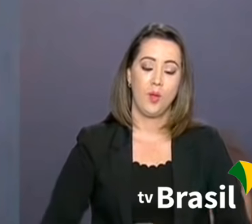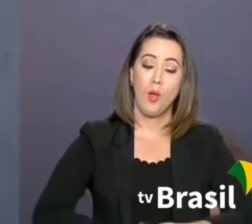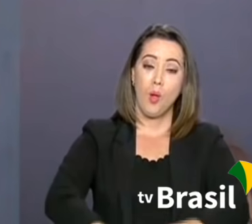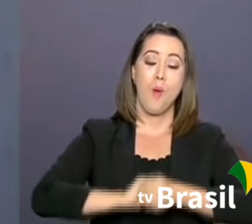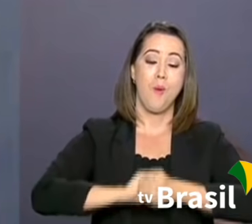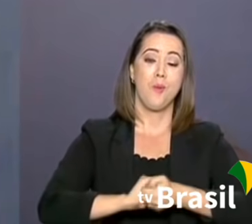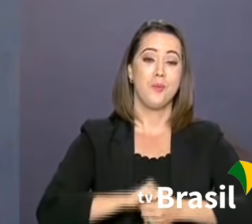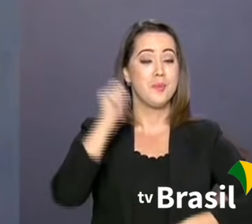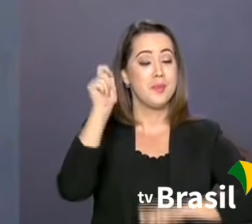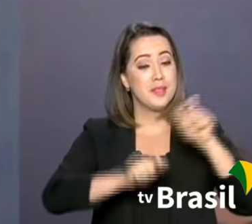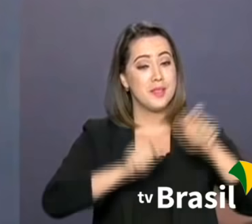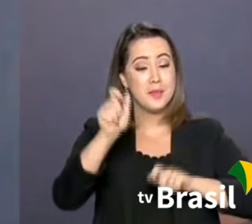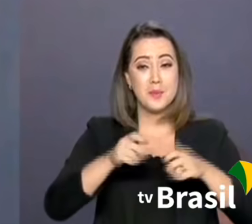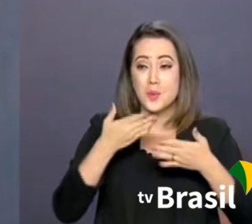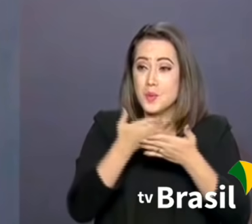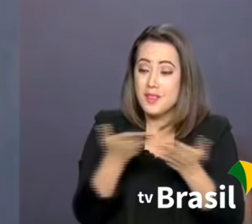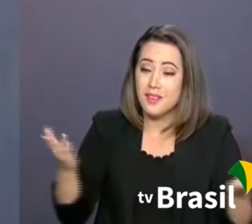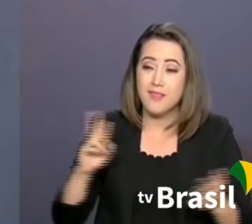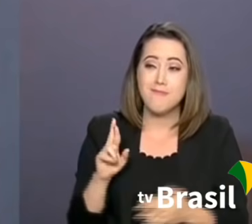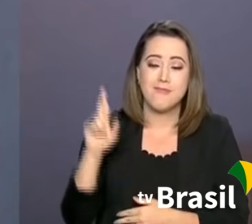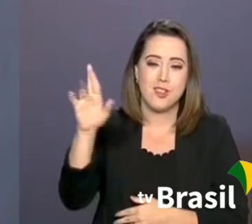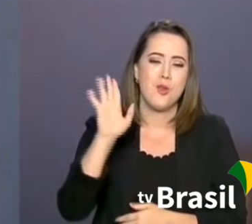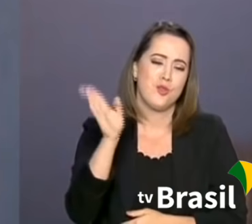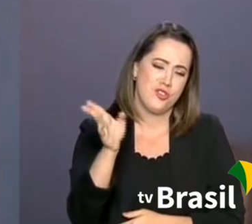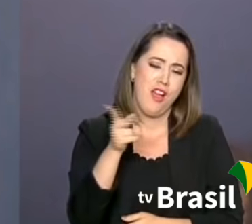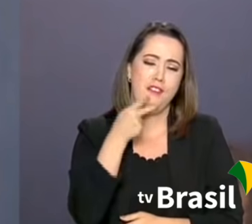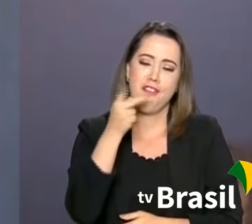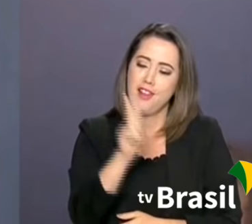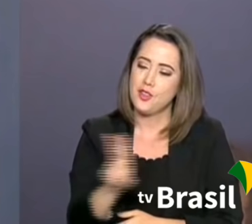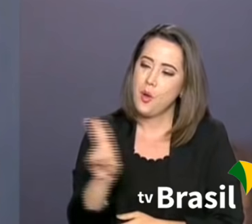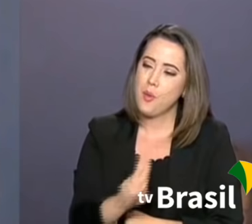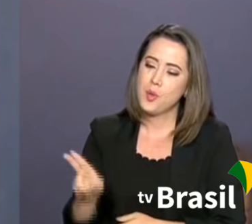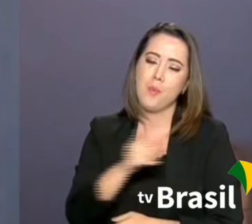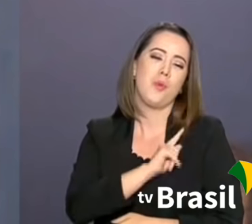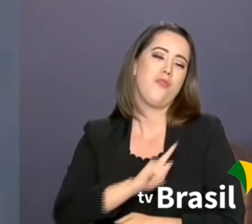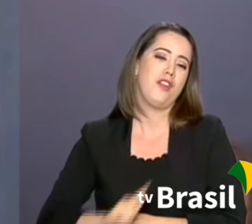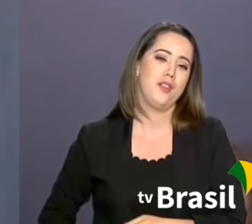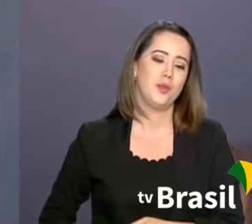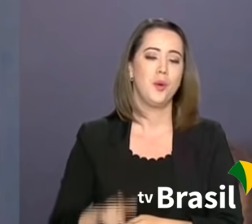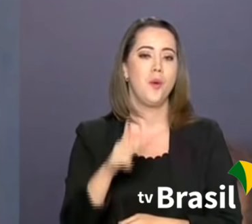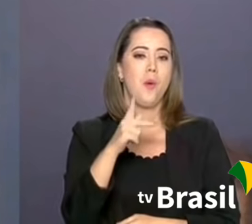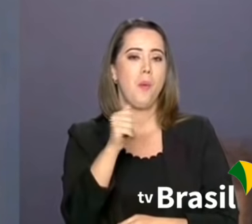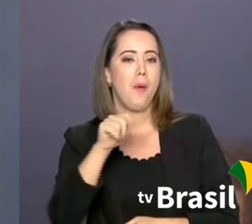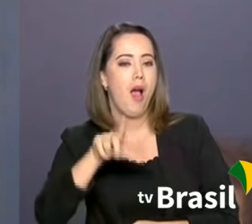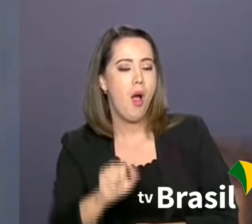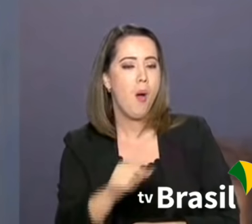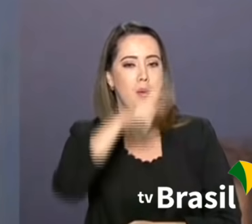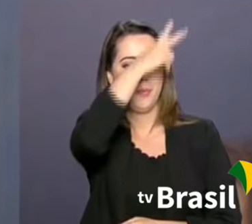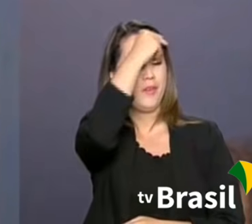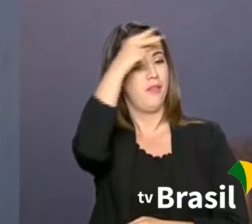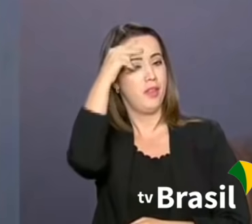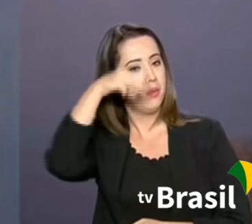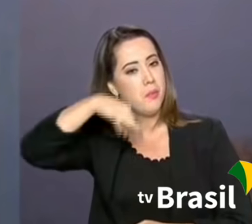Cumprimento as autoridades todas já nominadas, governador Paulo, prefeito Miguel,